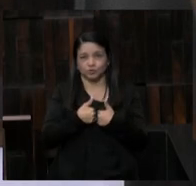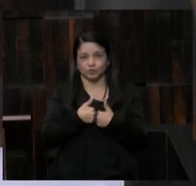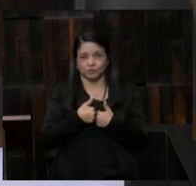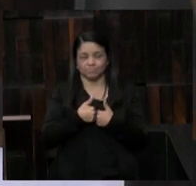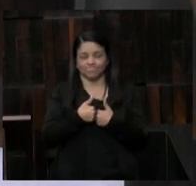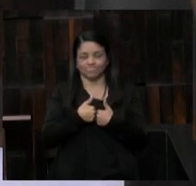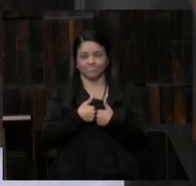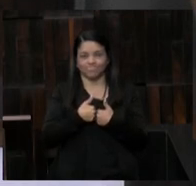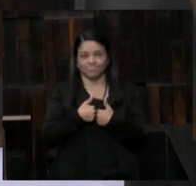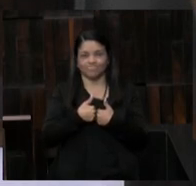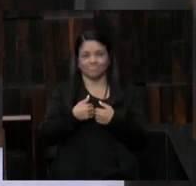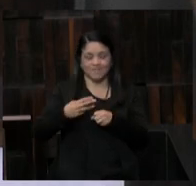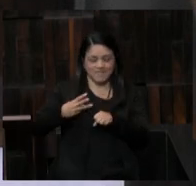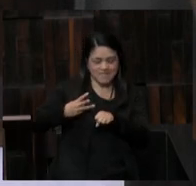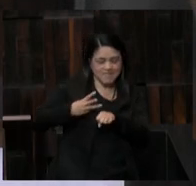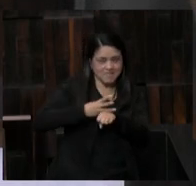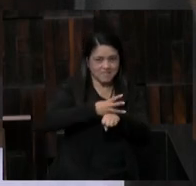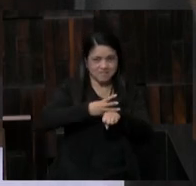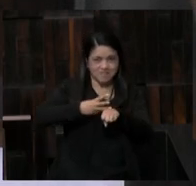com nível de suporte 3.